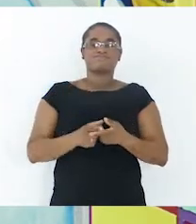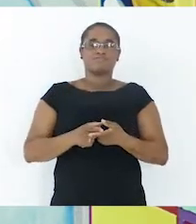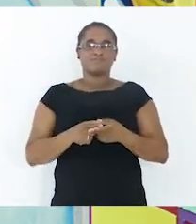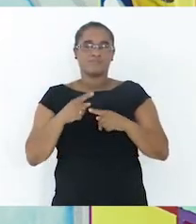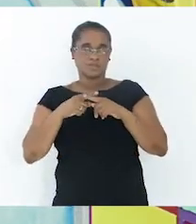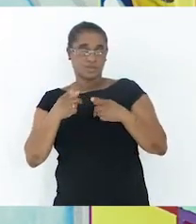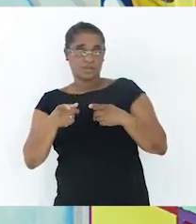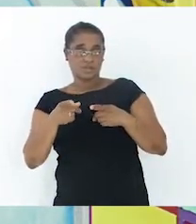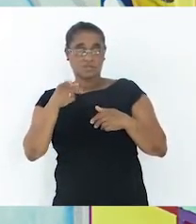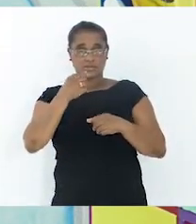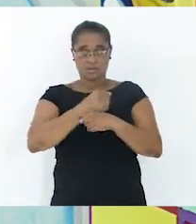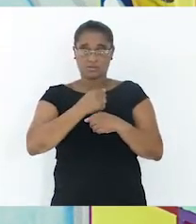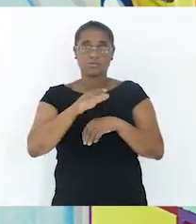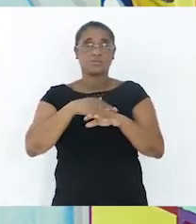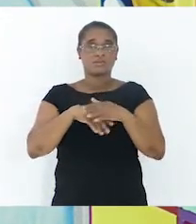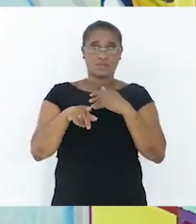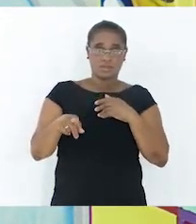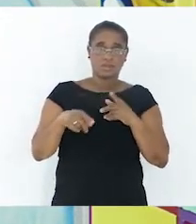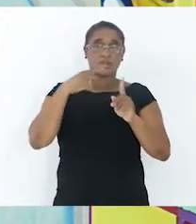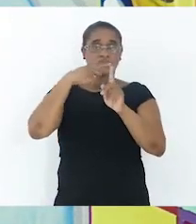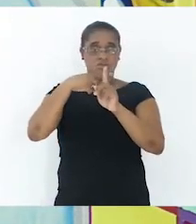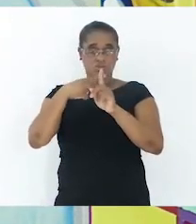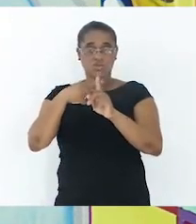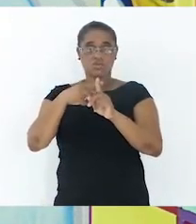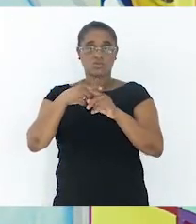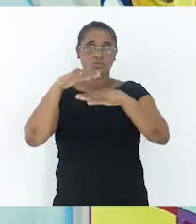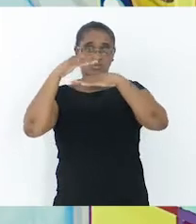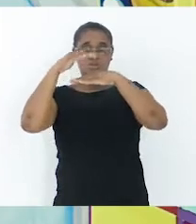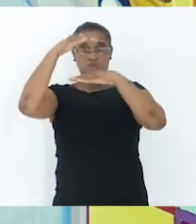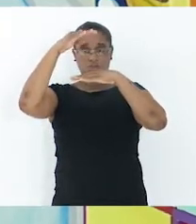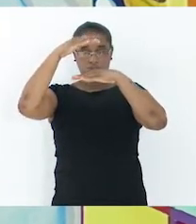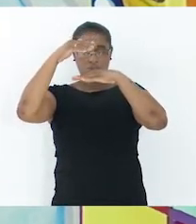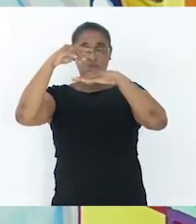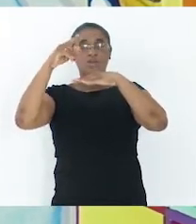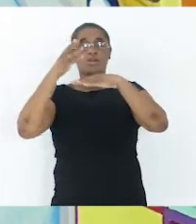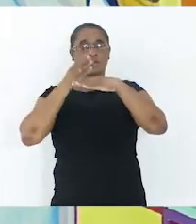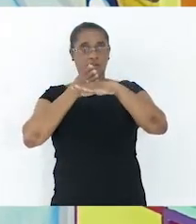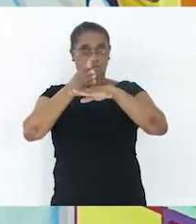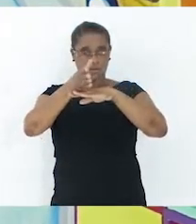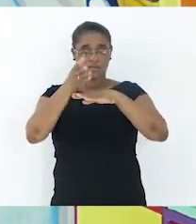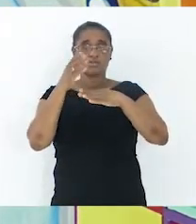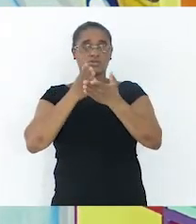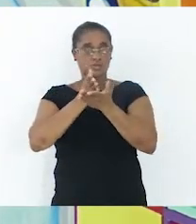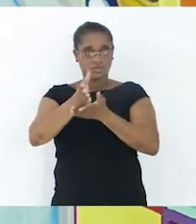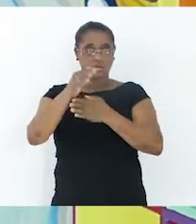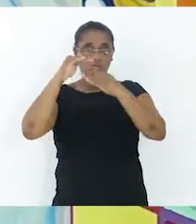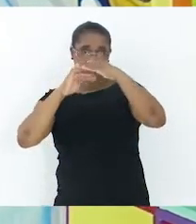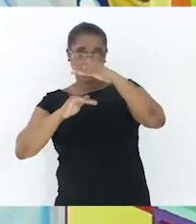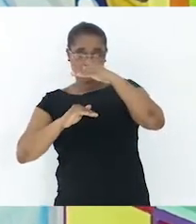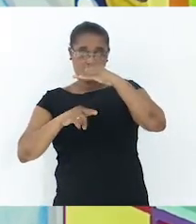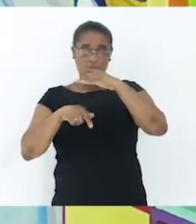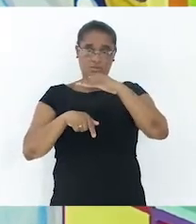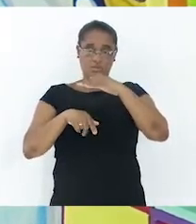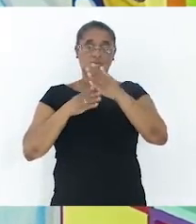vamos praticar isso. Aqui somamos os numeradores e devemos manter o denominador. Eu devo